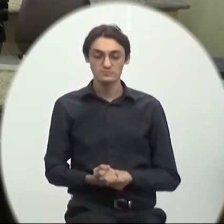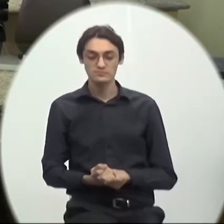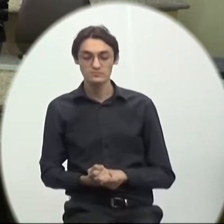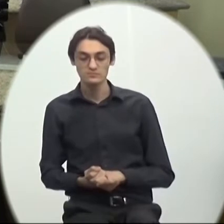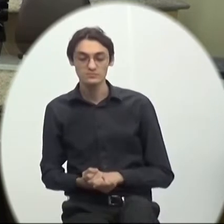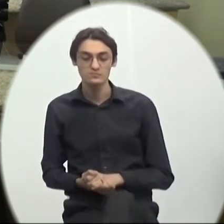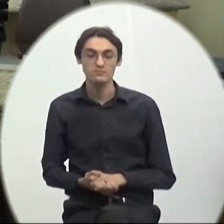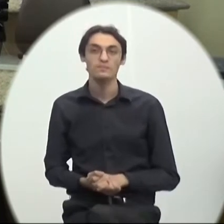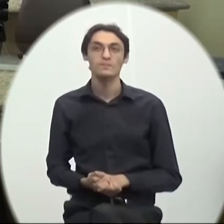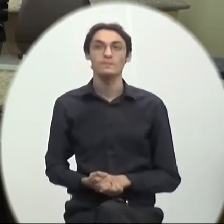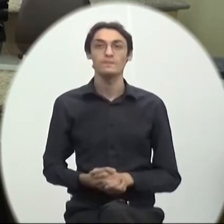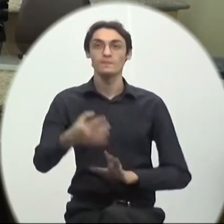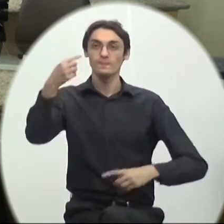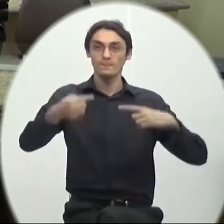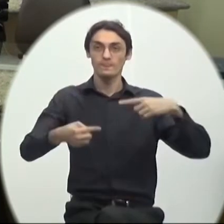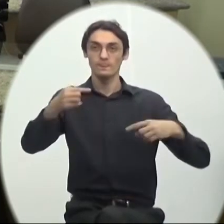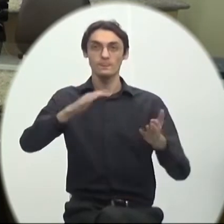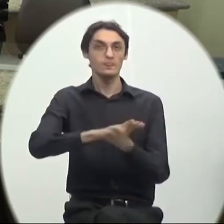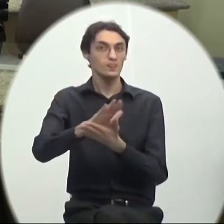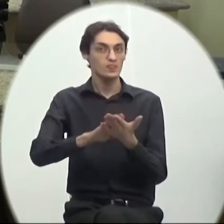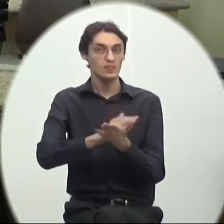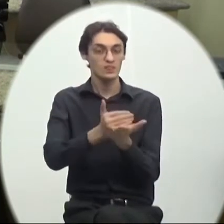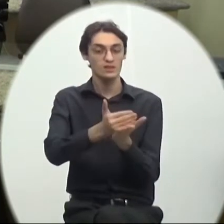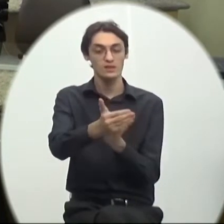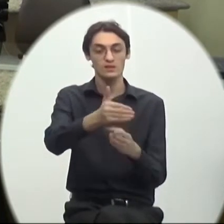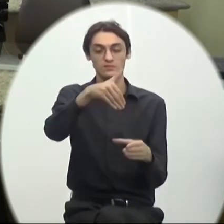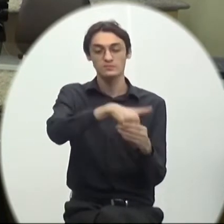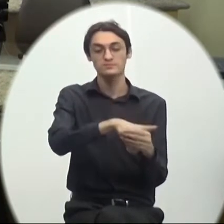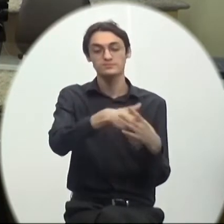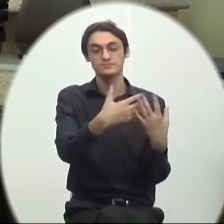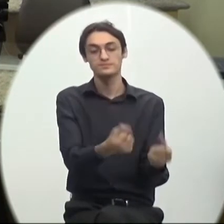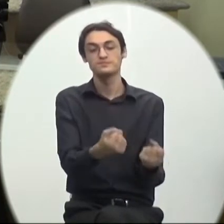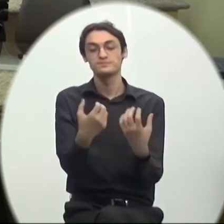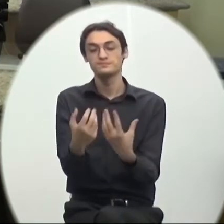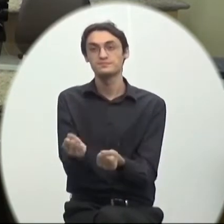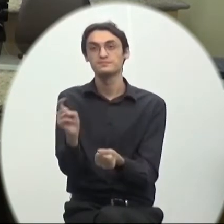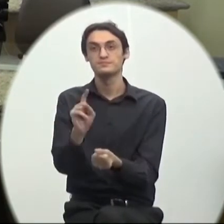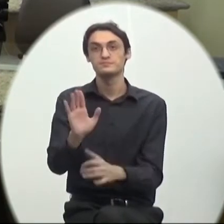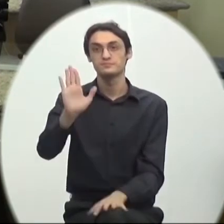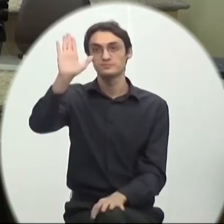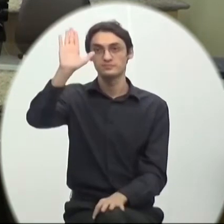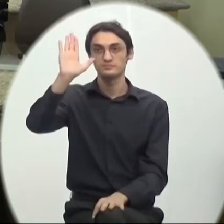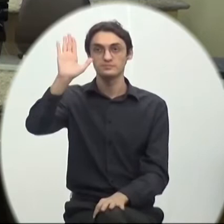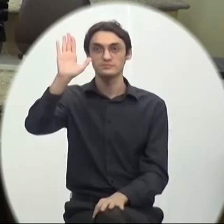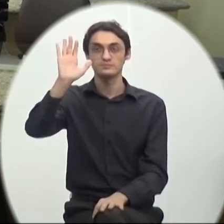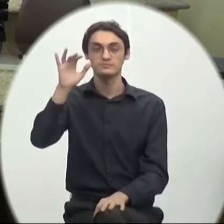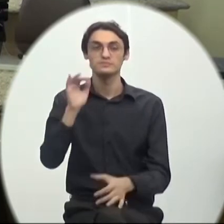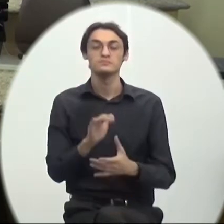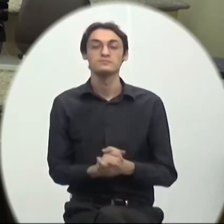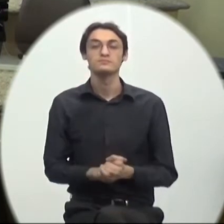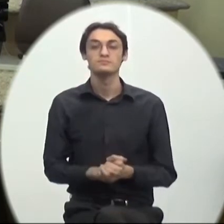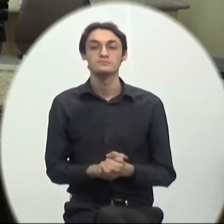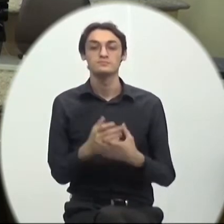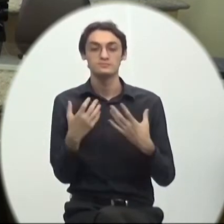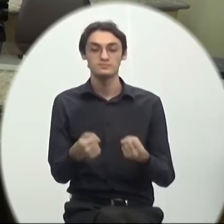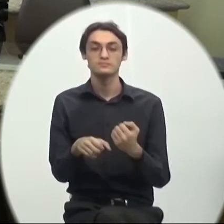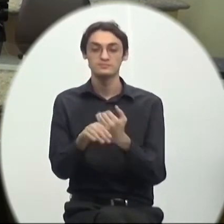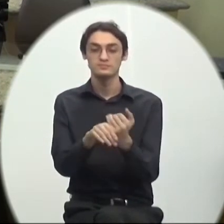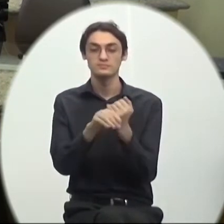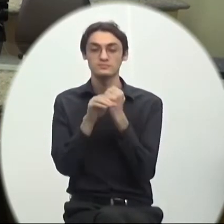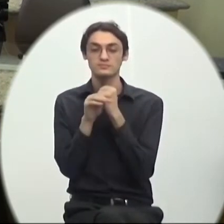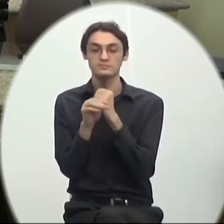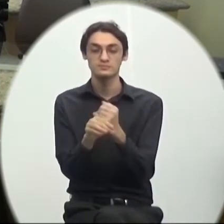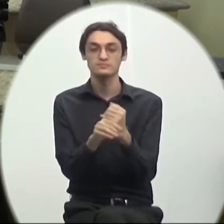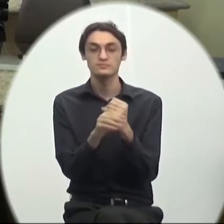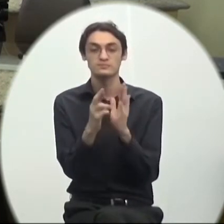Não havendo quem queira discutir, o requerimento está em votação. Os favoráveis permaneçam como estão, os contrários se manifestem. Aprovado por